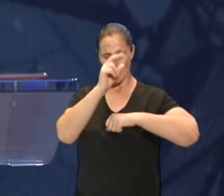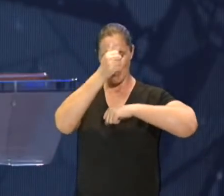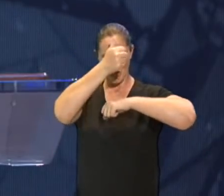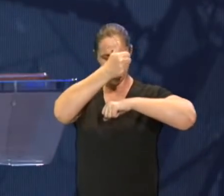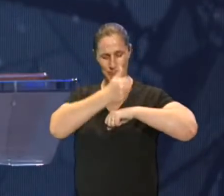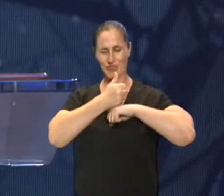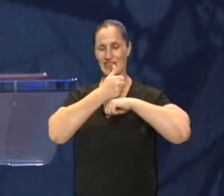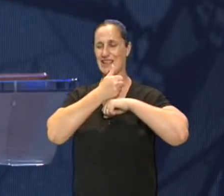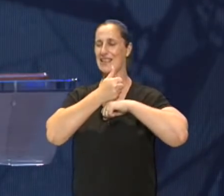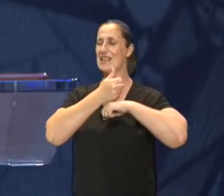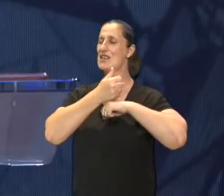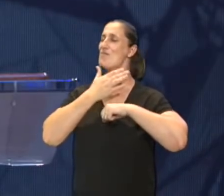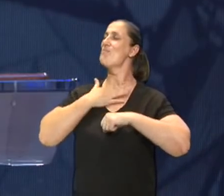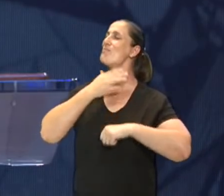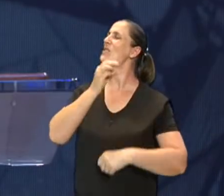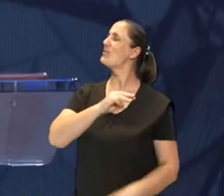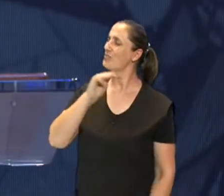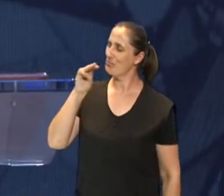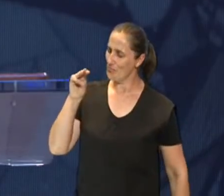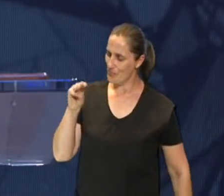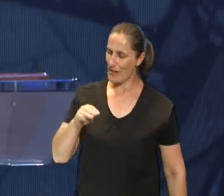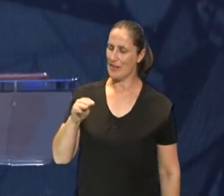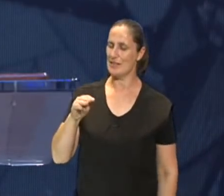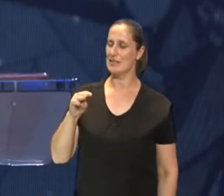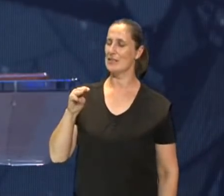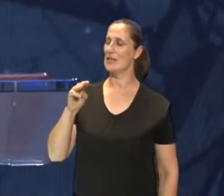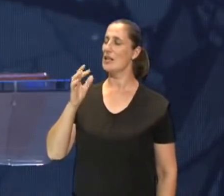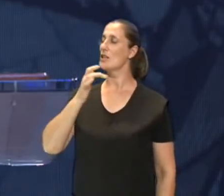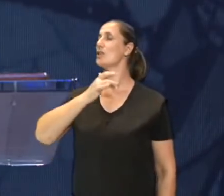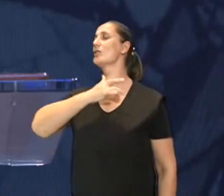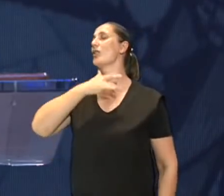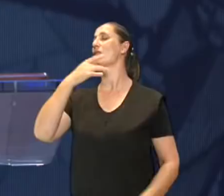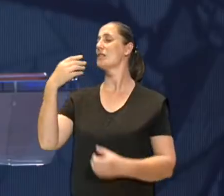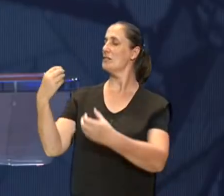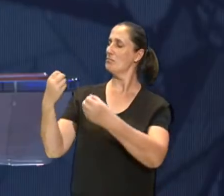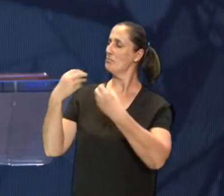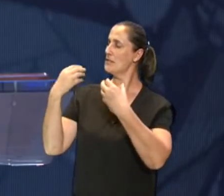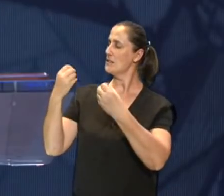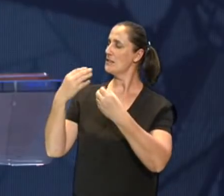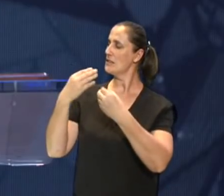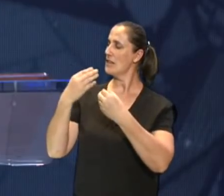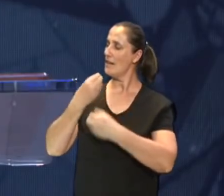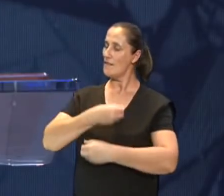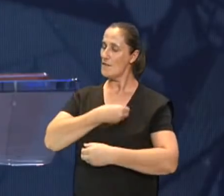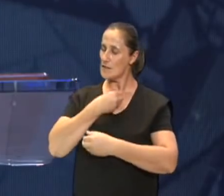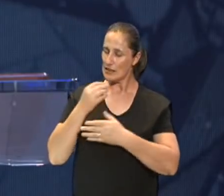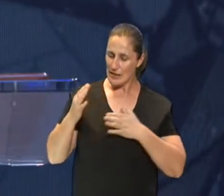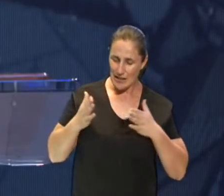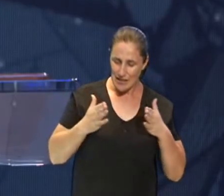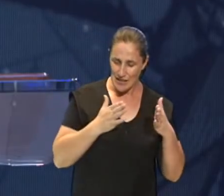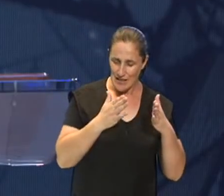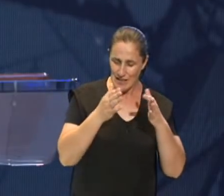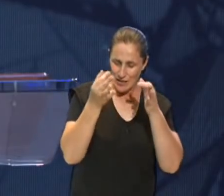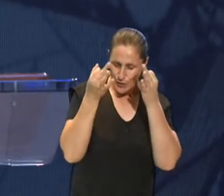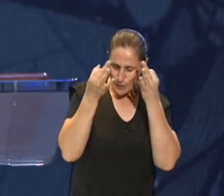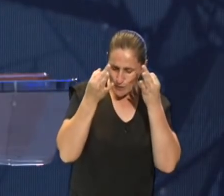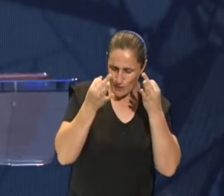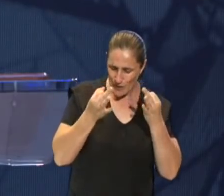Toca para ser o meu mestre. Toca para me ensinar a viver uma vida debaixo da